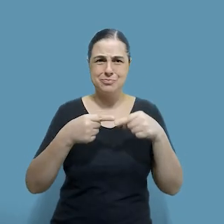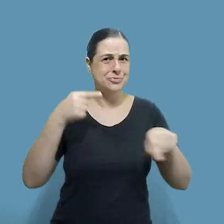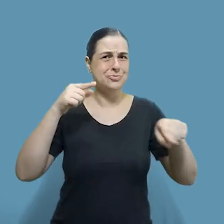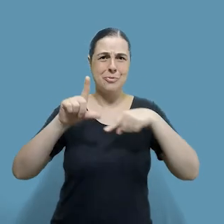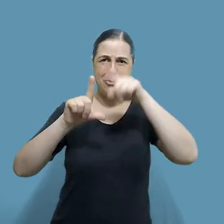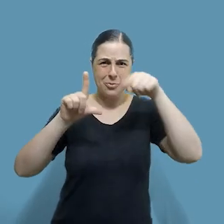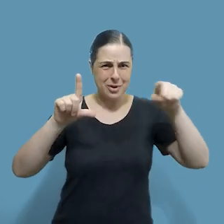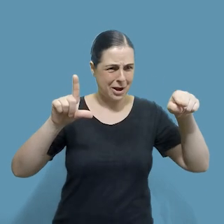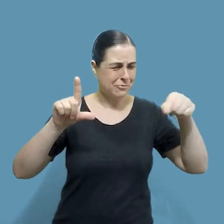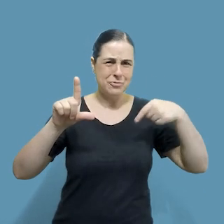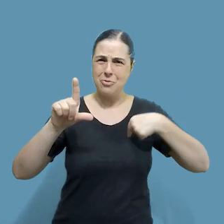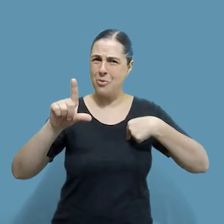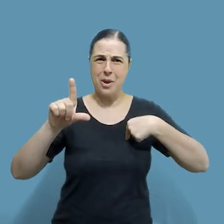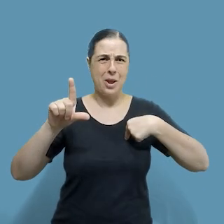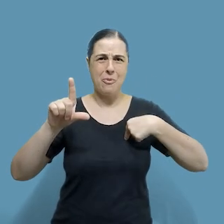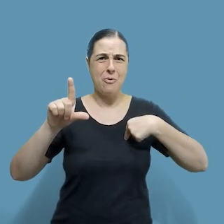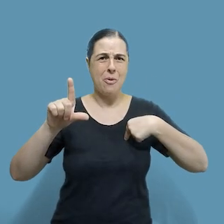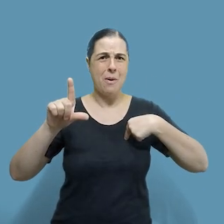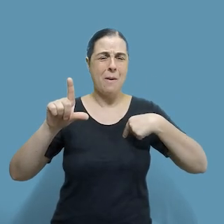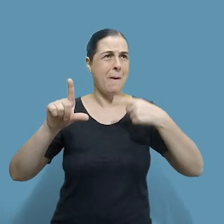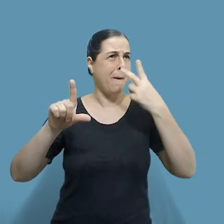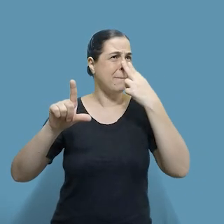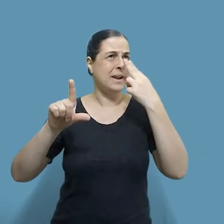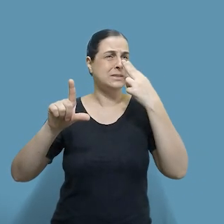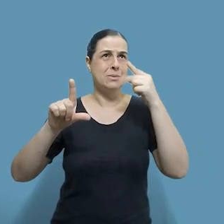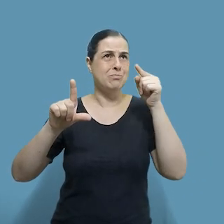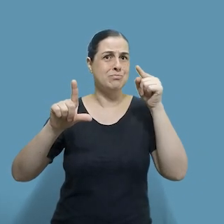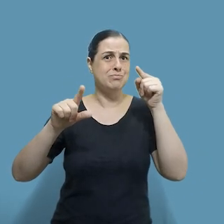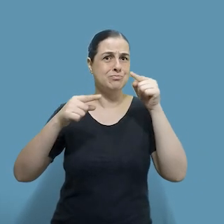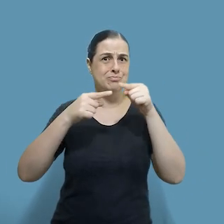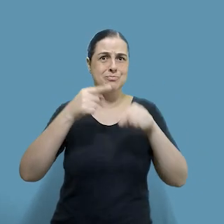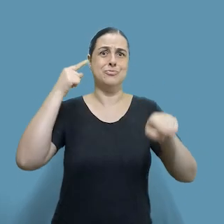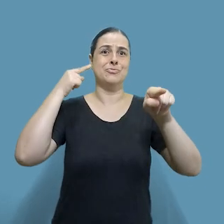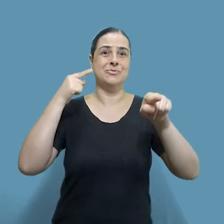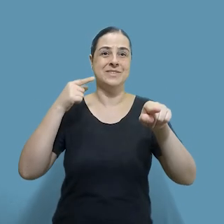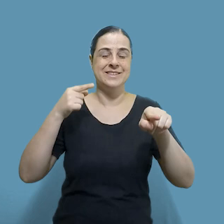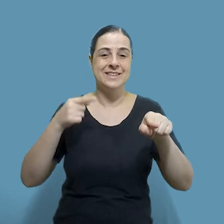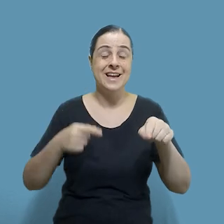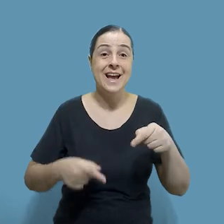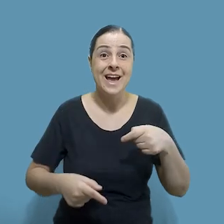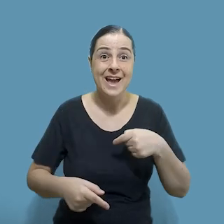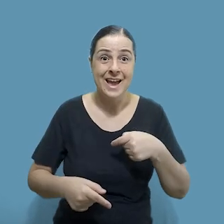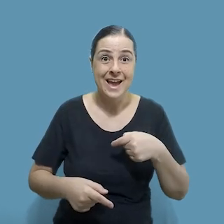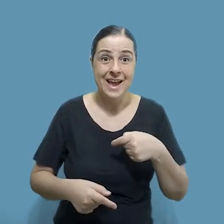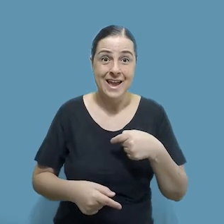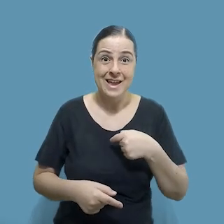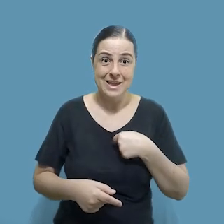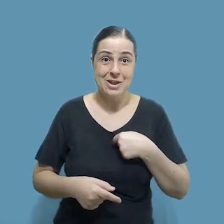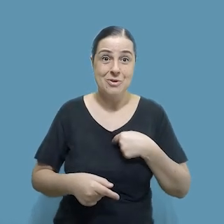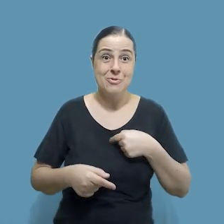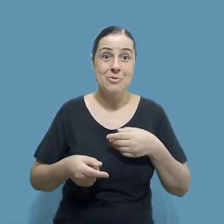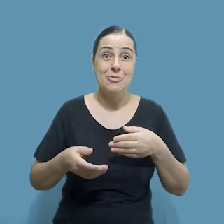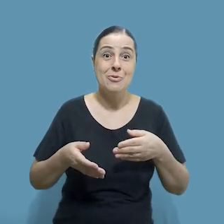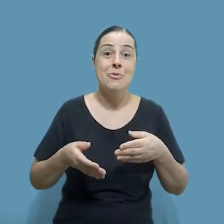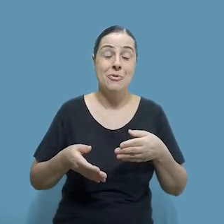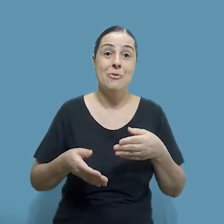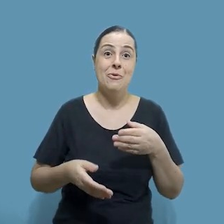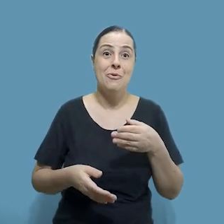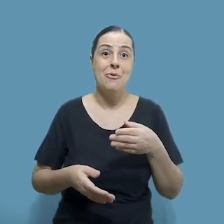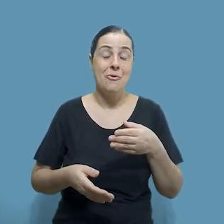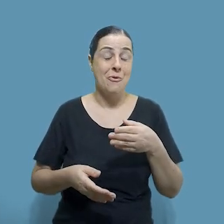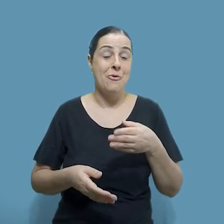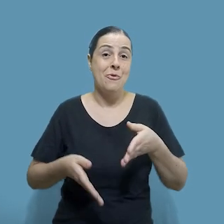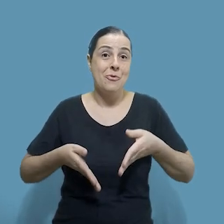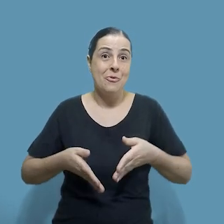semana passada, eu escrevi um texto sobre uma delas, porque foi o dia 21 de março, é o Dia Internacional da Síndrome de